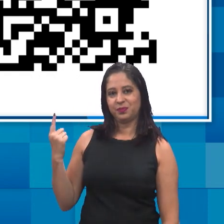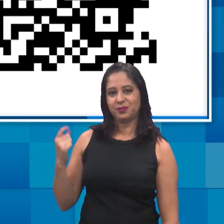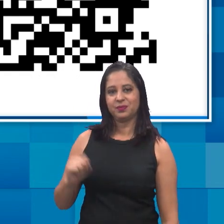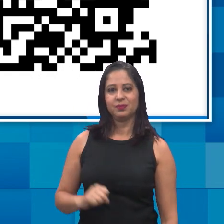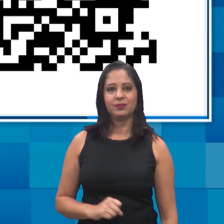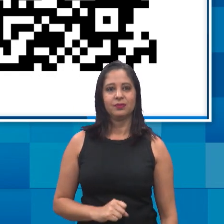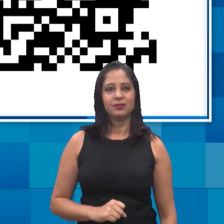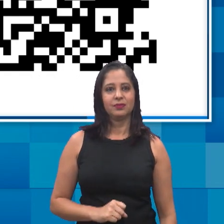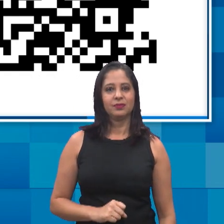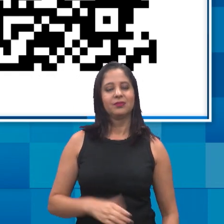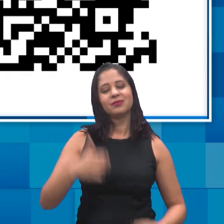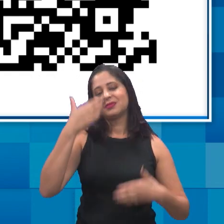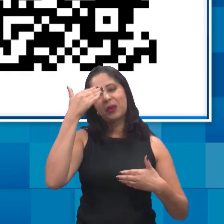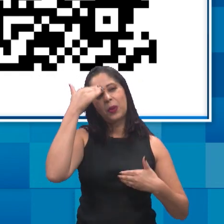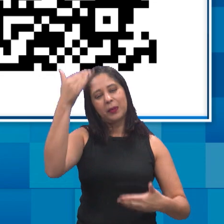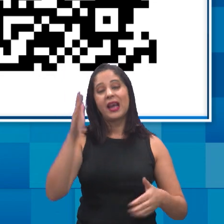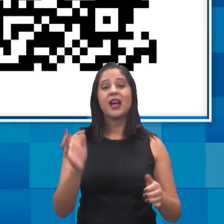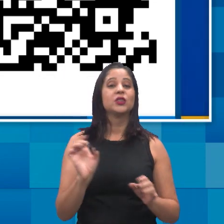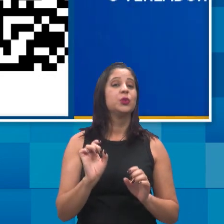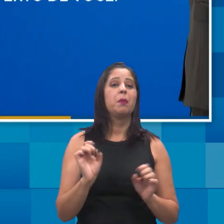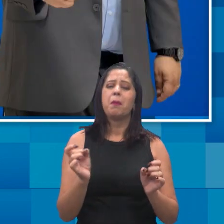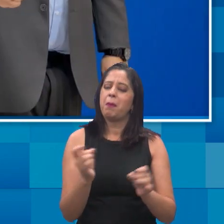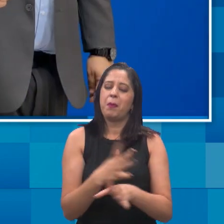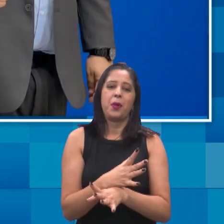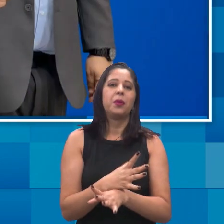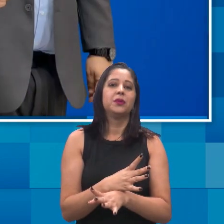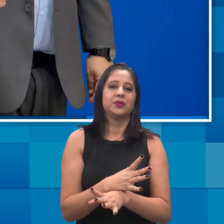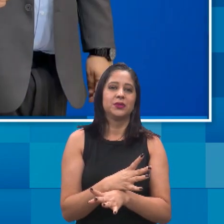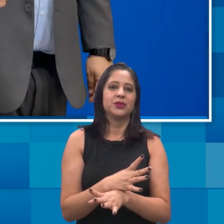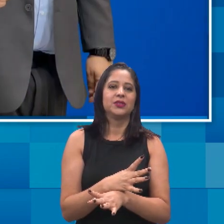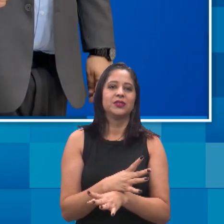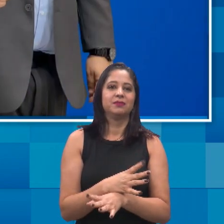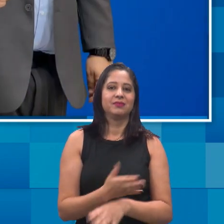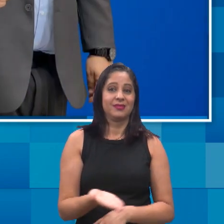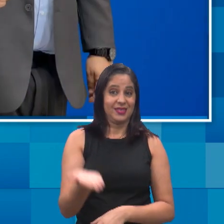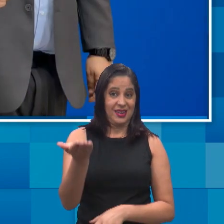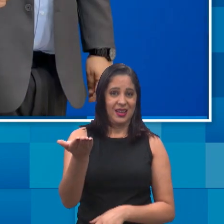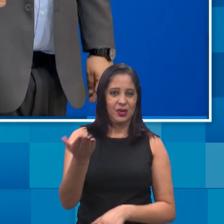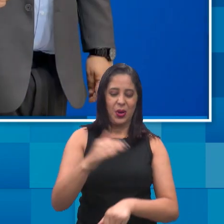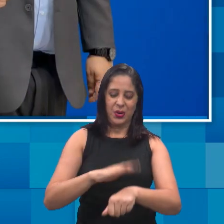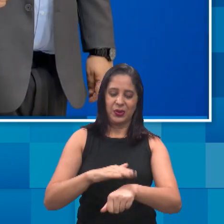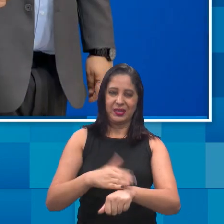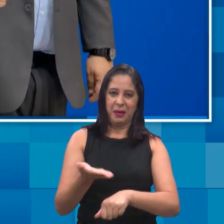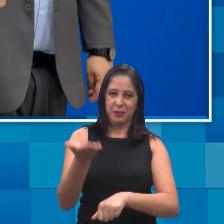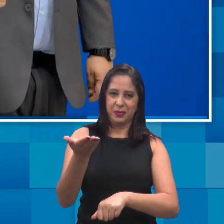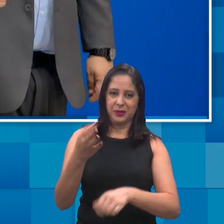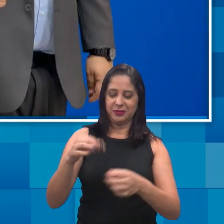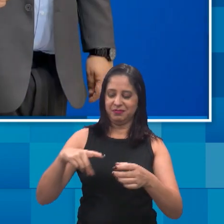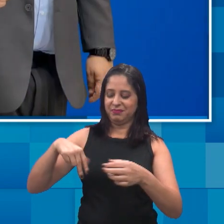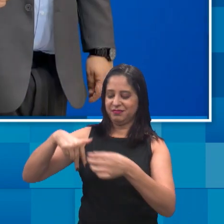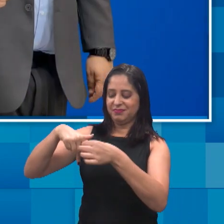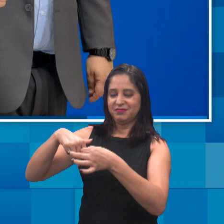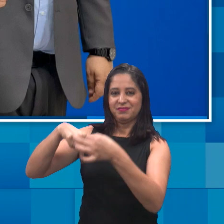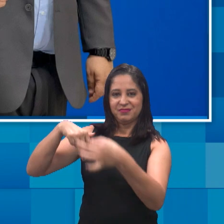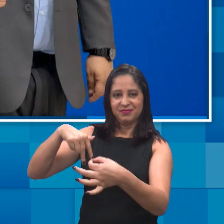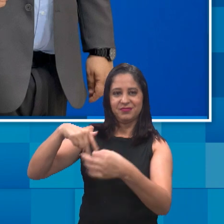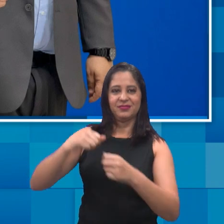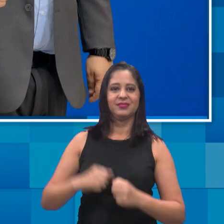3925-6700. Por hoje é só, senhor presidente, como tem muitos inscritos, vou deixar aí um tempinho aí para que nossa sessão transcorra